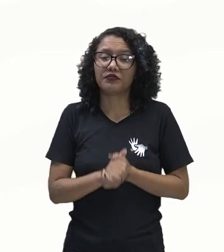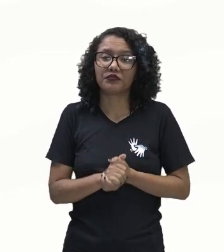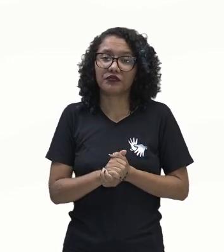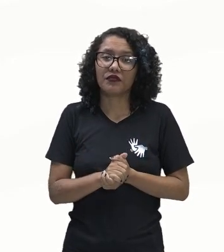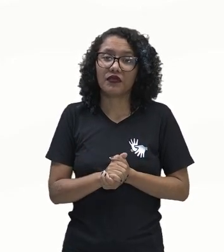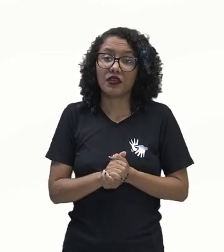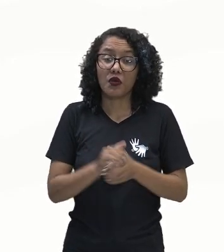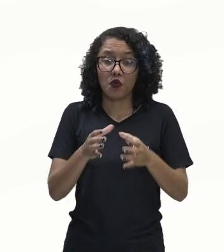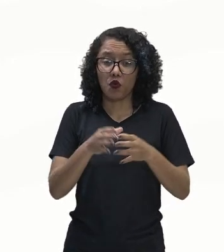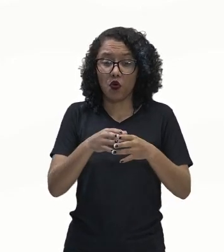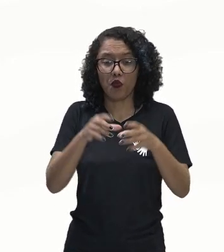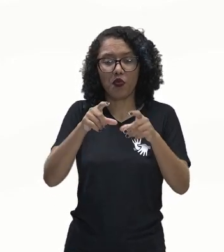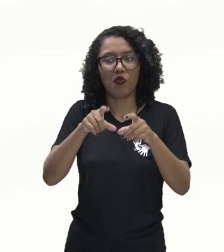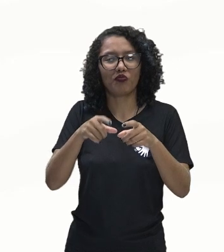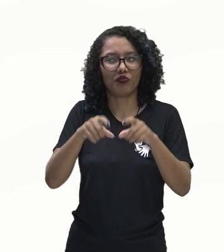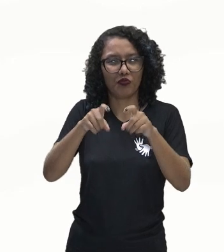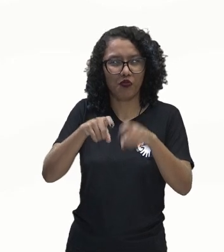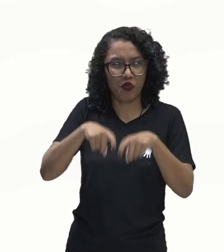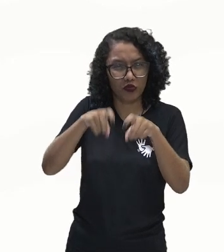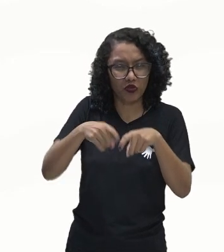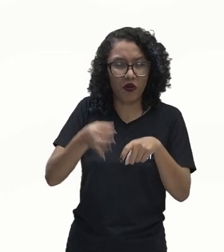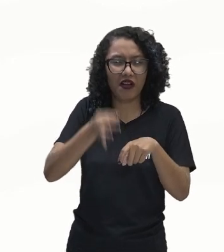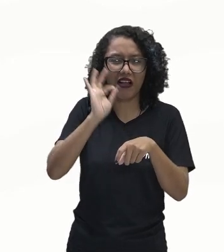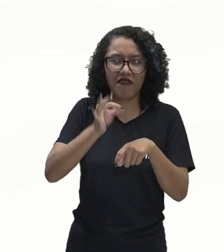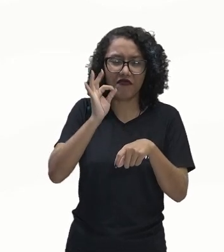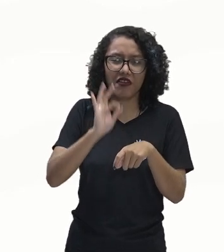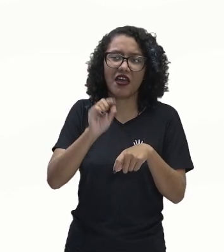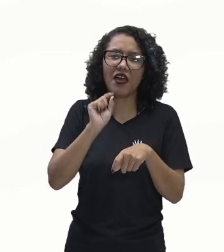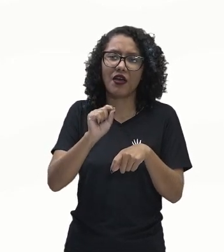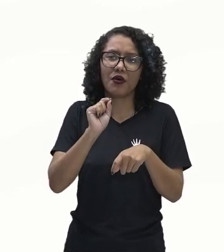mercado internacional, e também por conta de